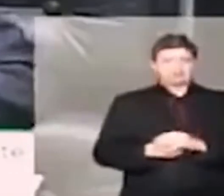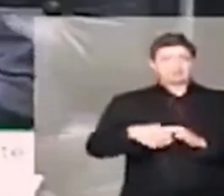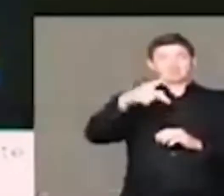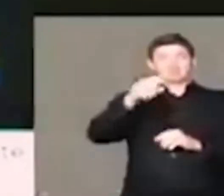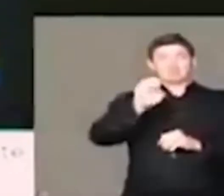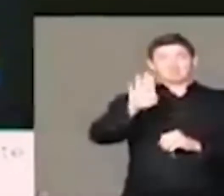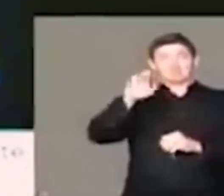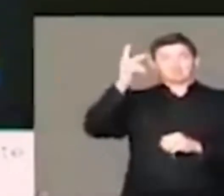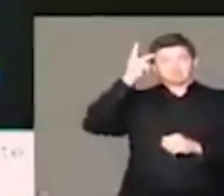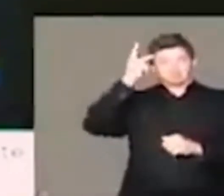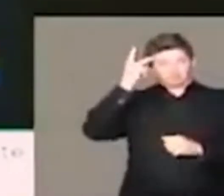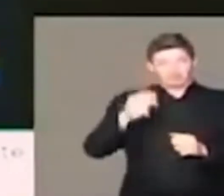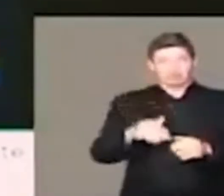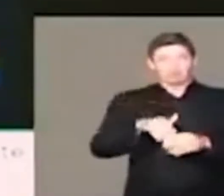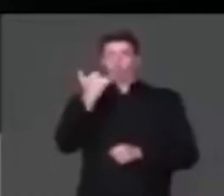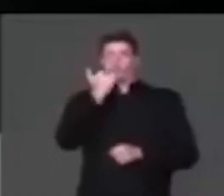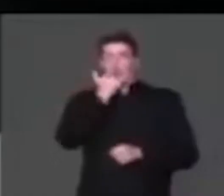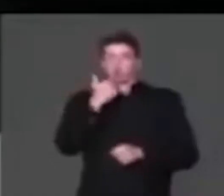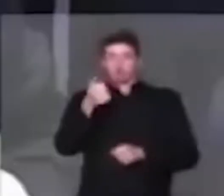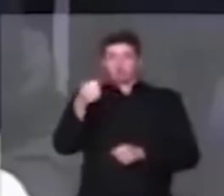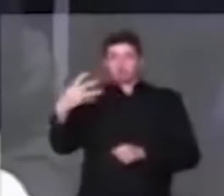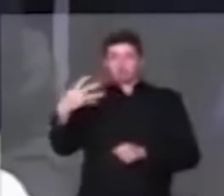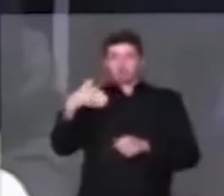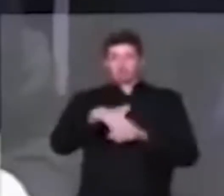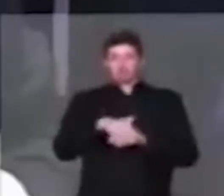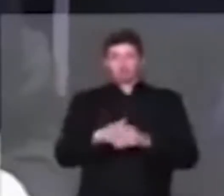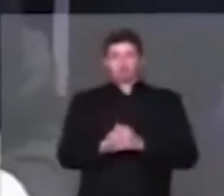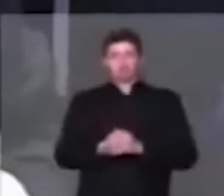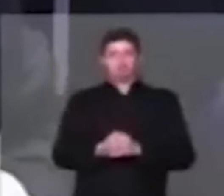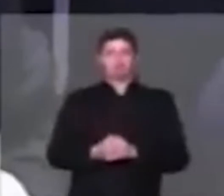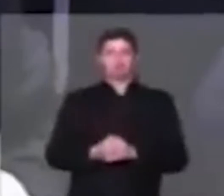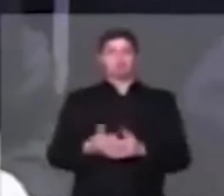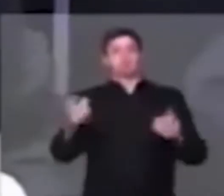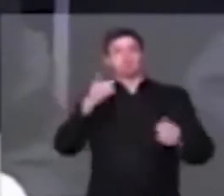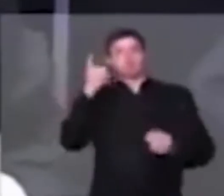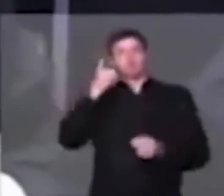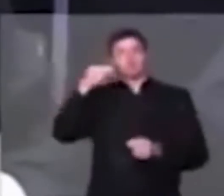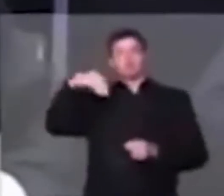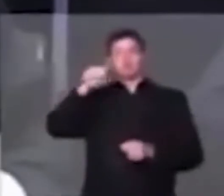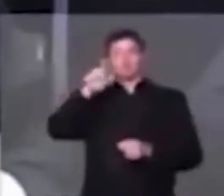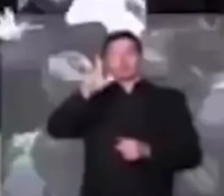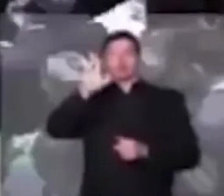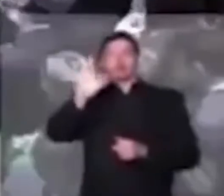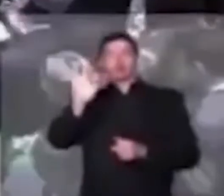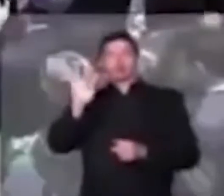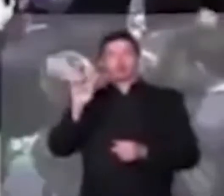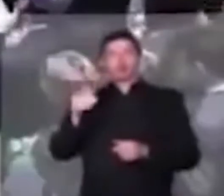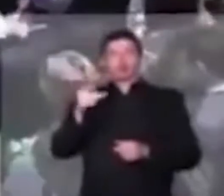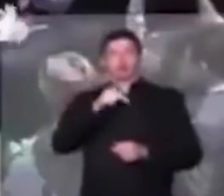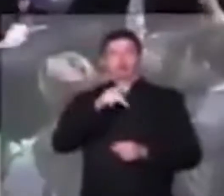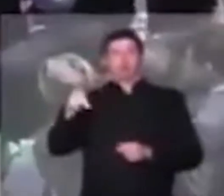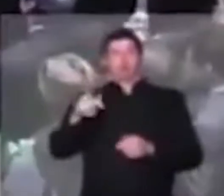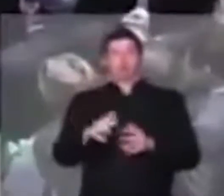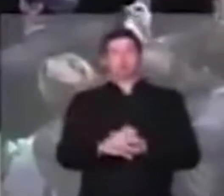SB de São Paulo. Votou sim. Deputado Paulo Maluf, do PP.